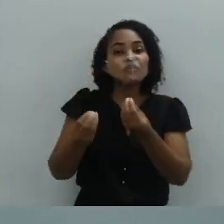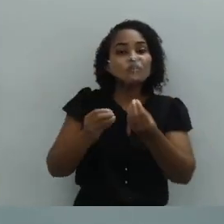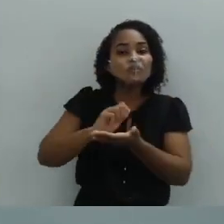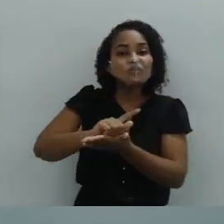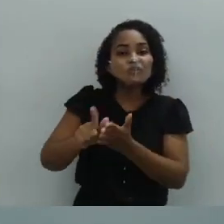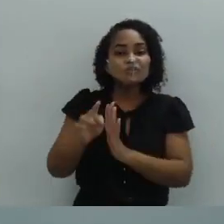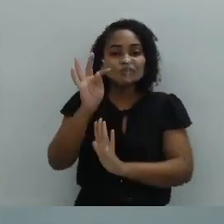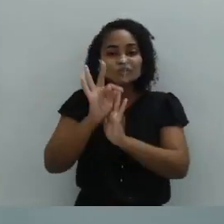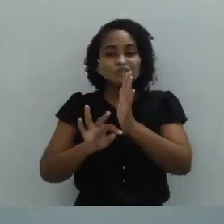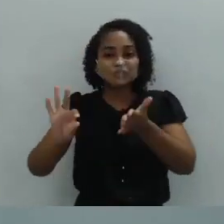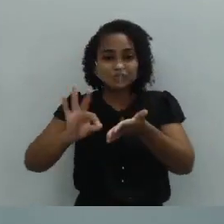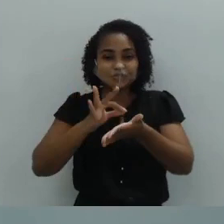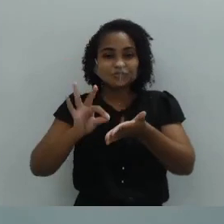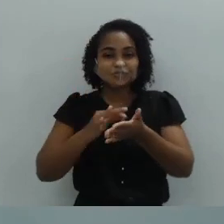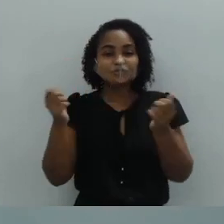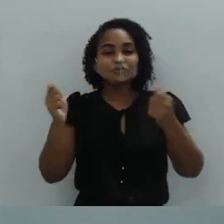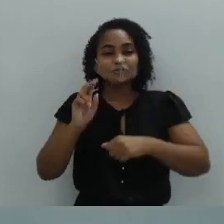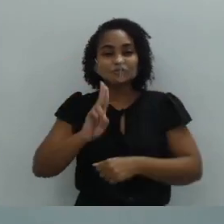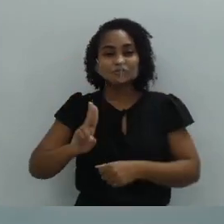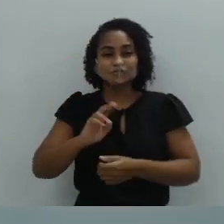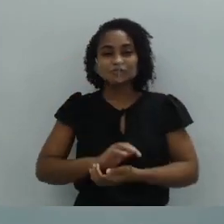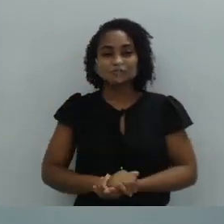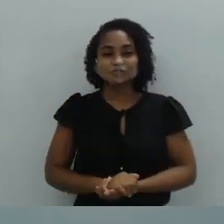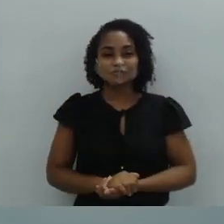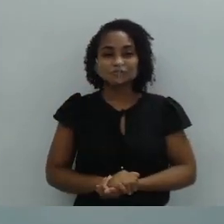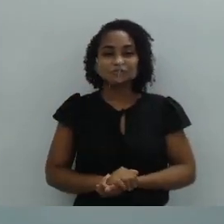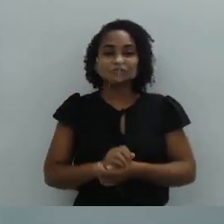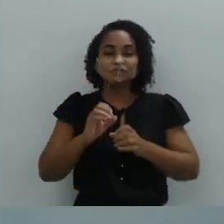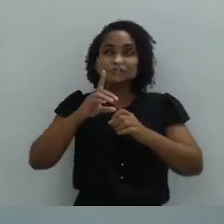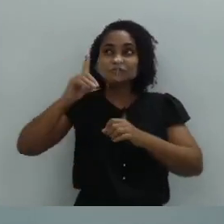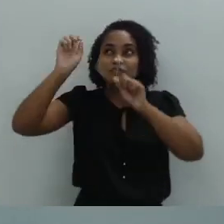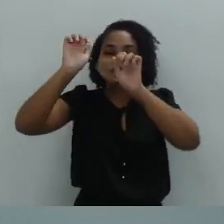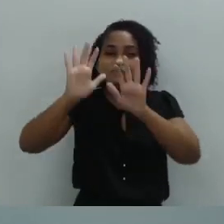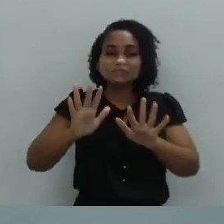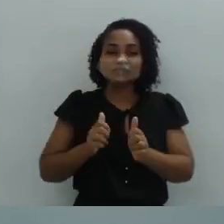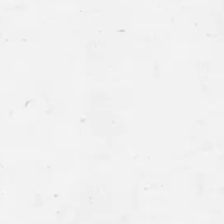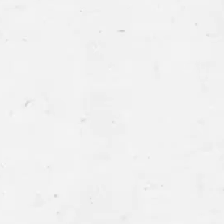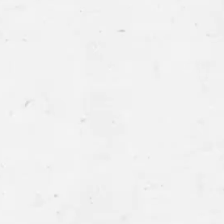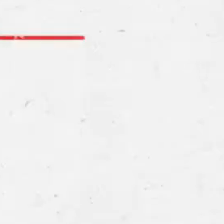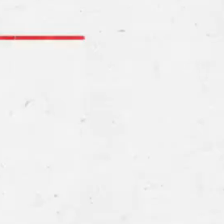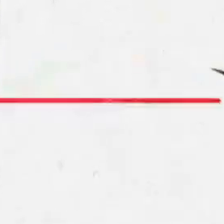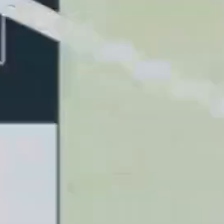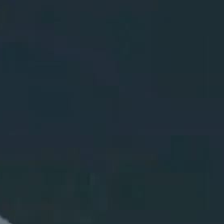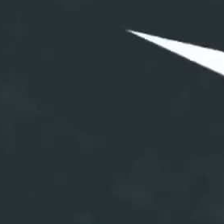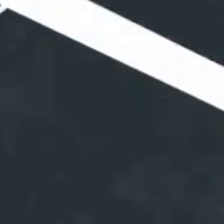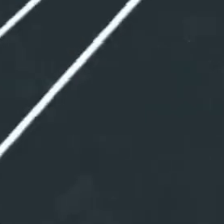textual aí do abaixo-assinado que vocês podem utilizar. Fiquem com Deus e até a próxima!